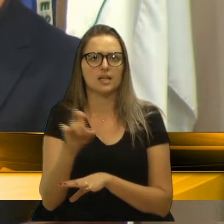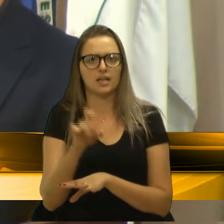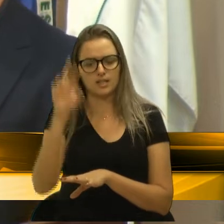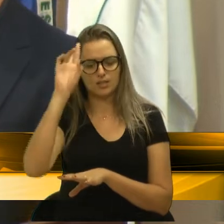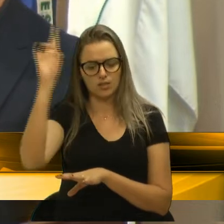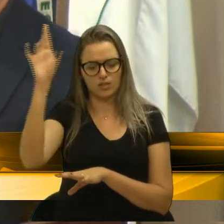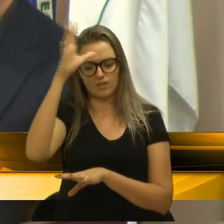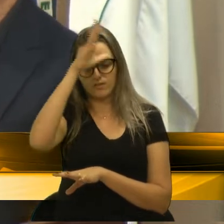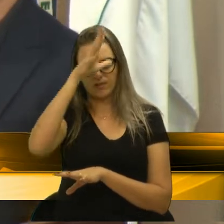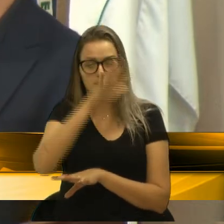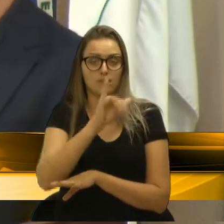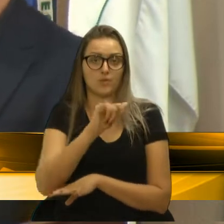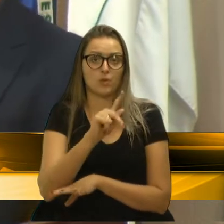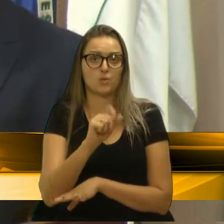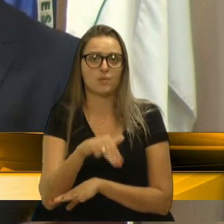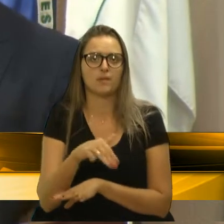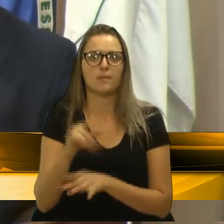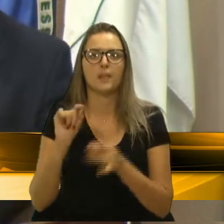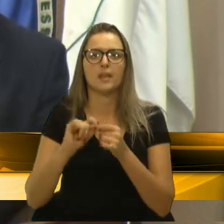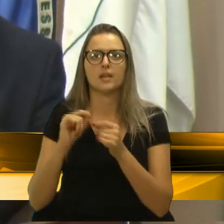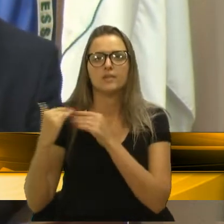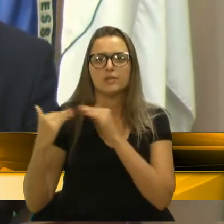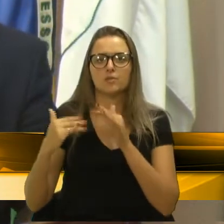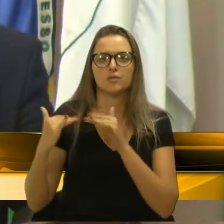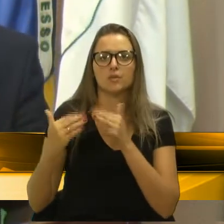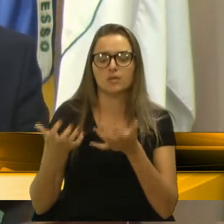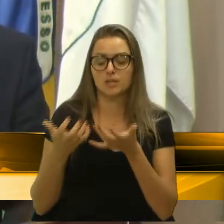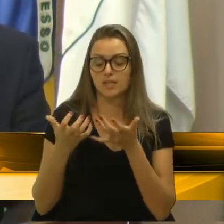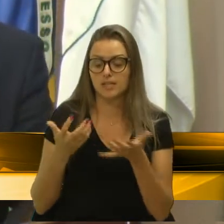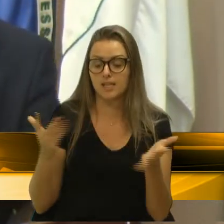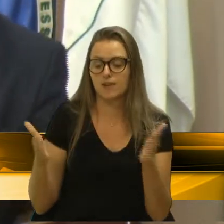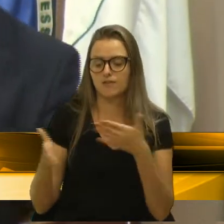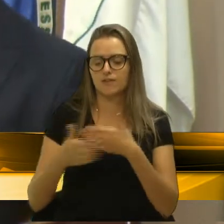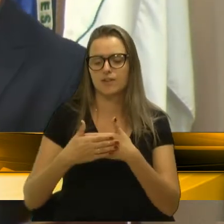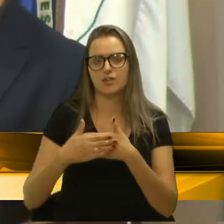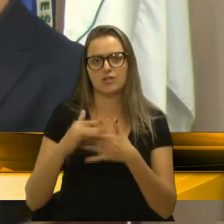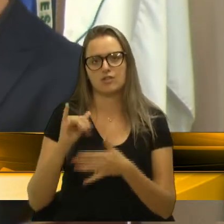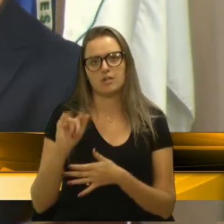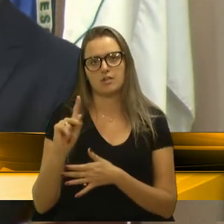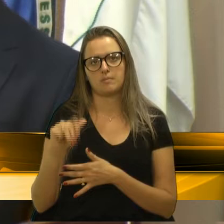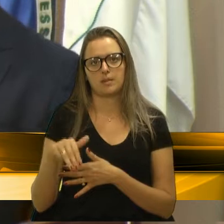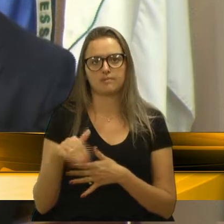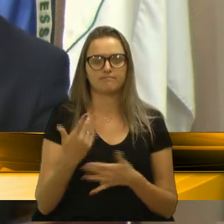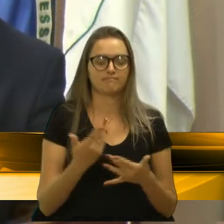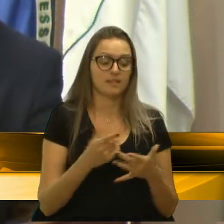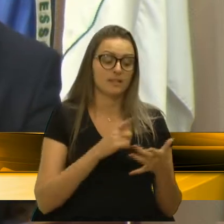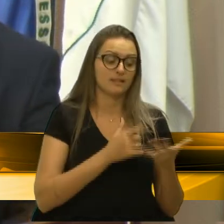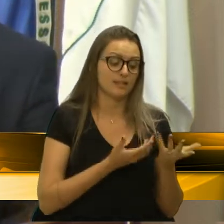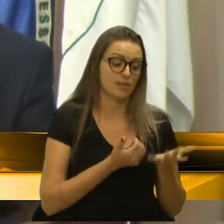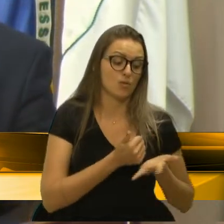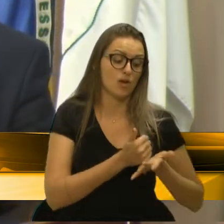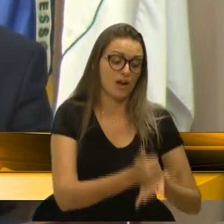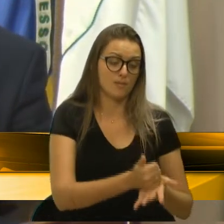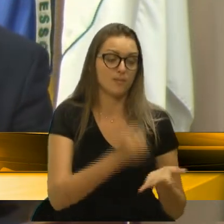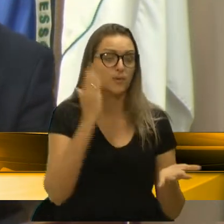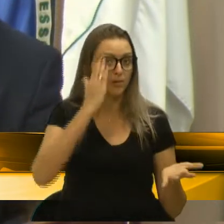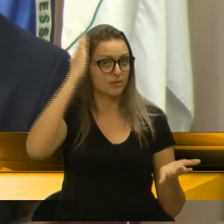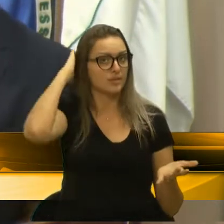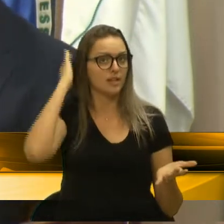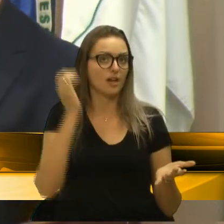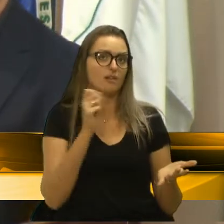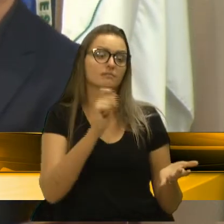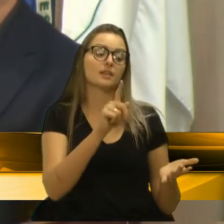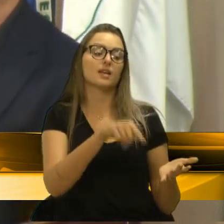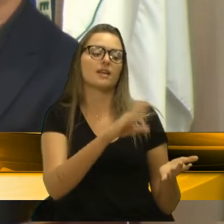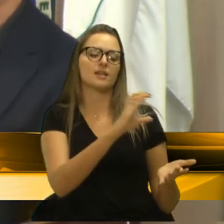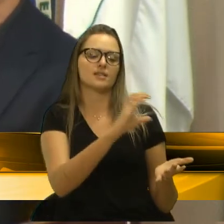isso, mas fazia um movimento para fechar a farmácia. E o gestor, com a anuência do ex-prefeito, porque alguém que é cargo de